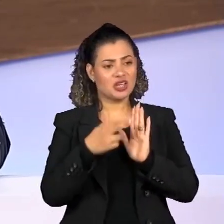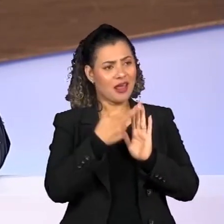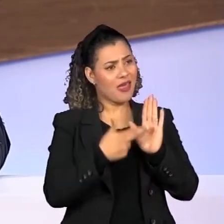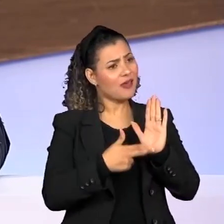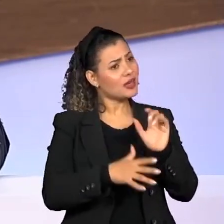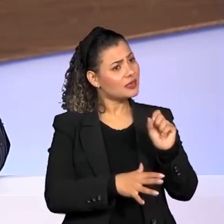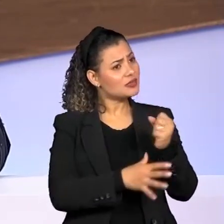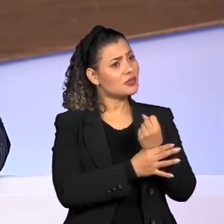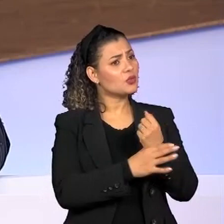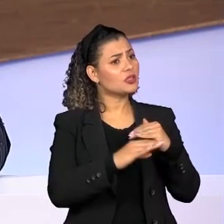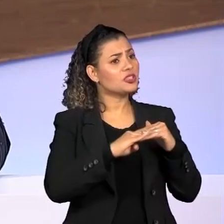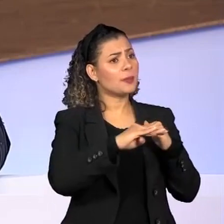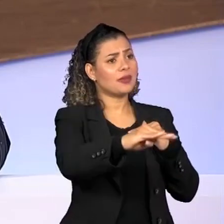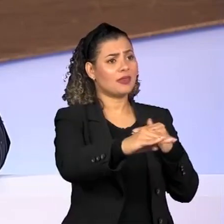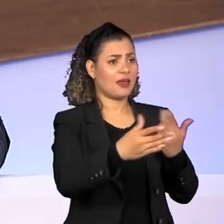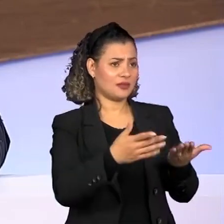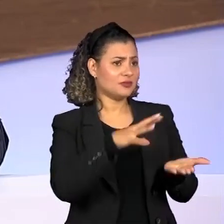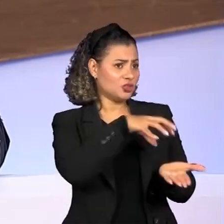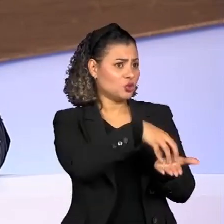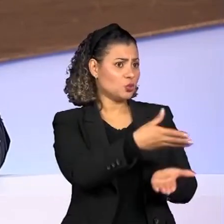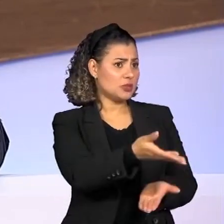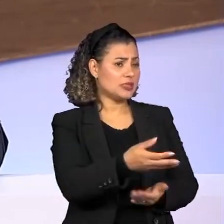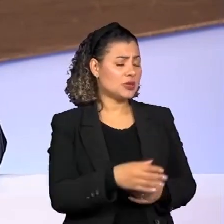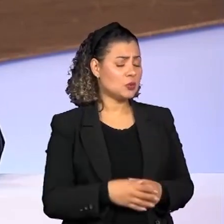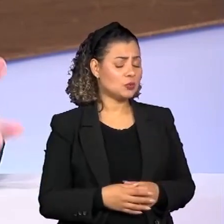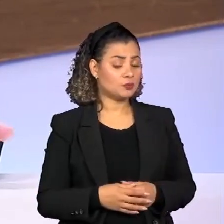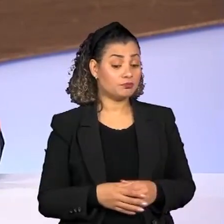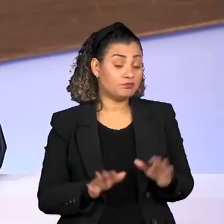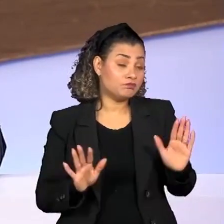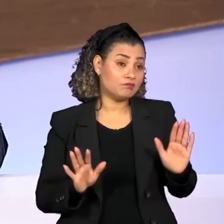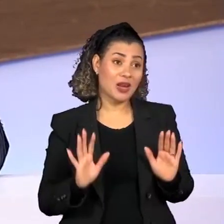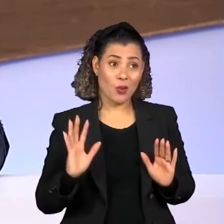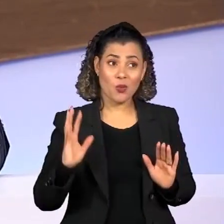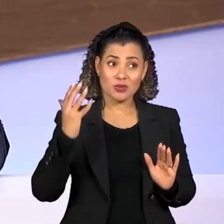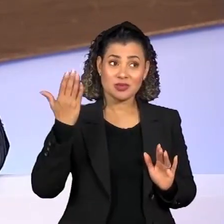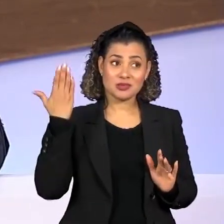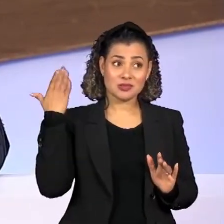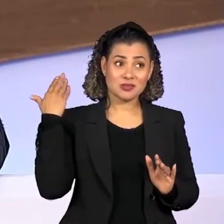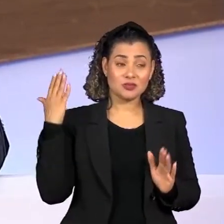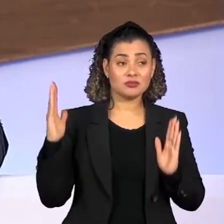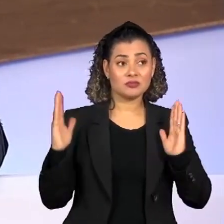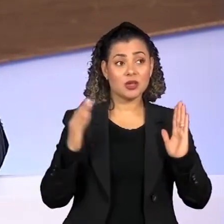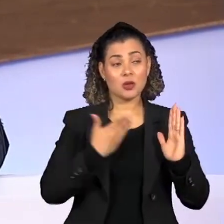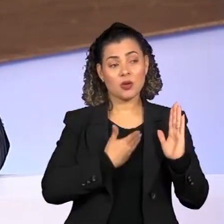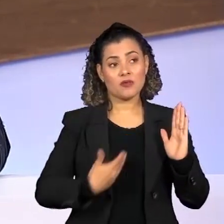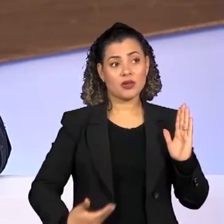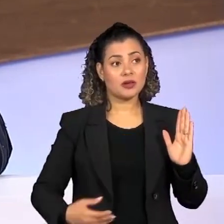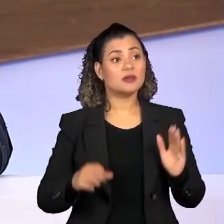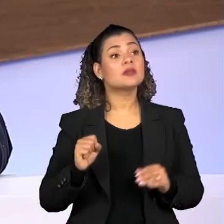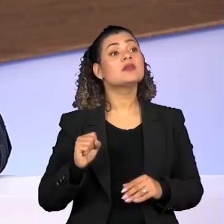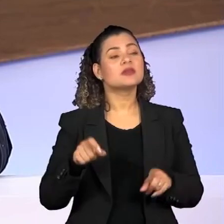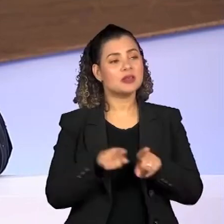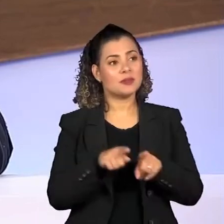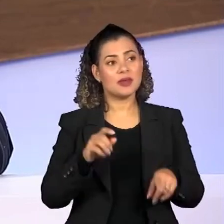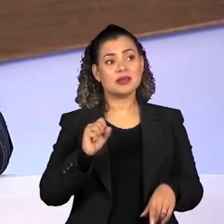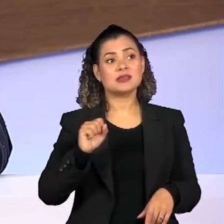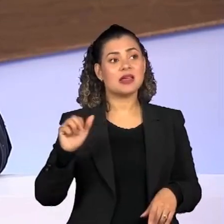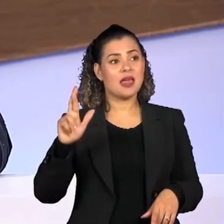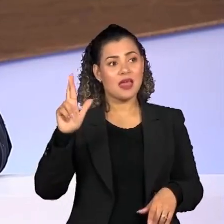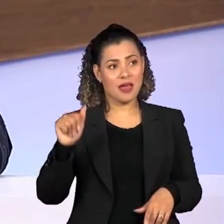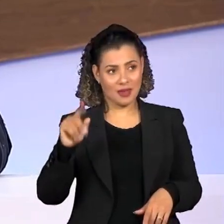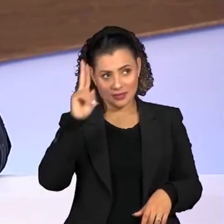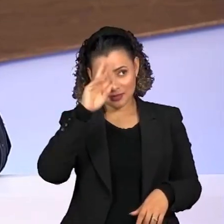garantem essa estabilidade para a agência hoje isso aconteceu com o governador José Serra passado